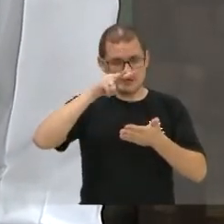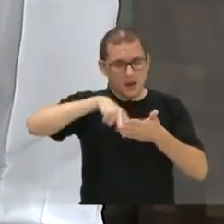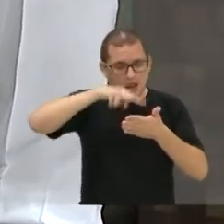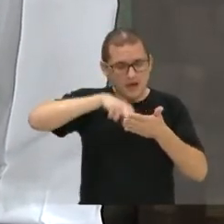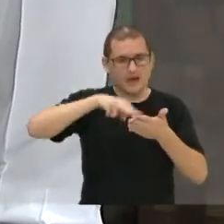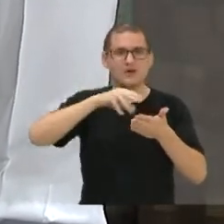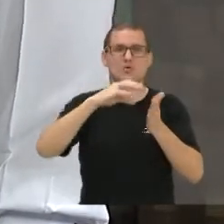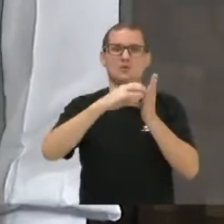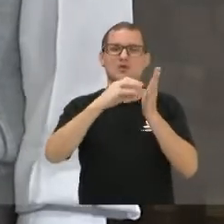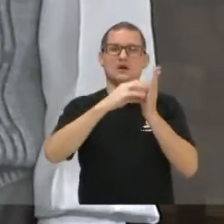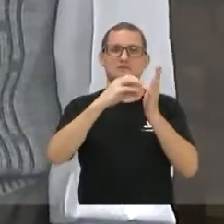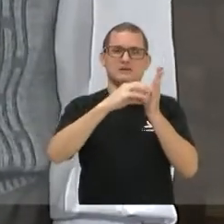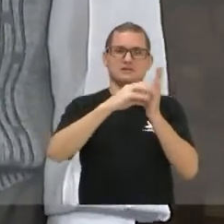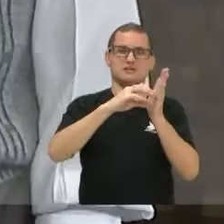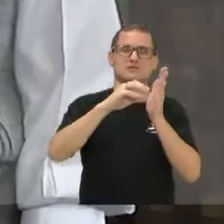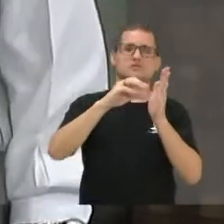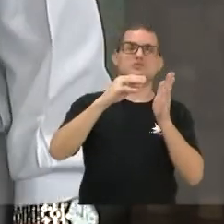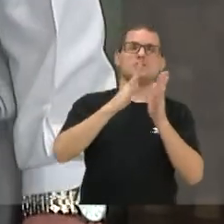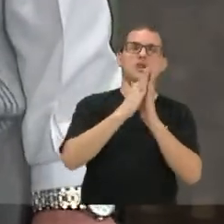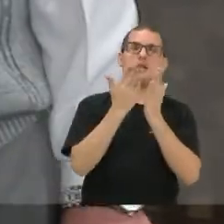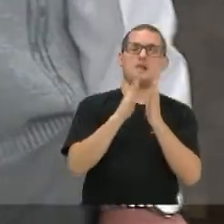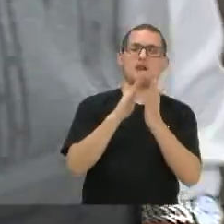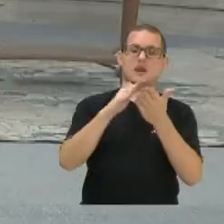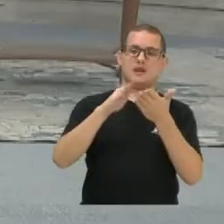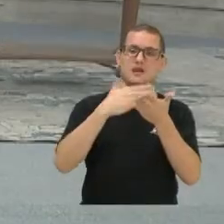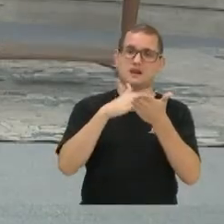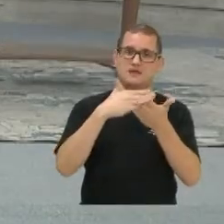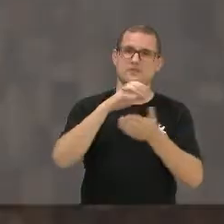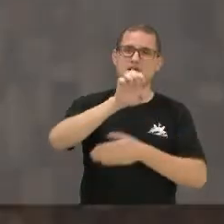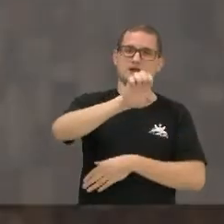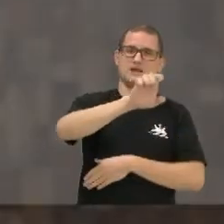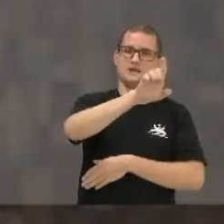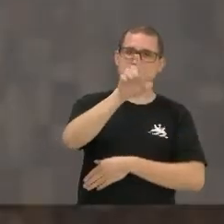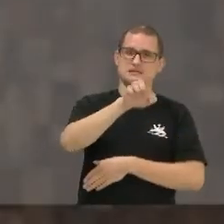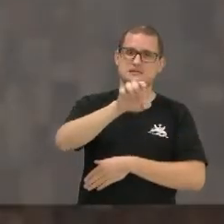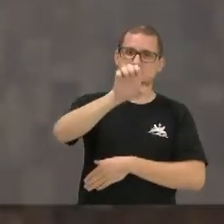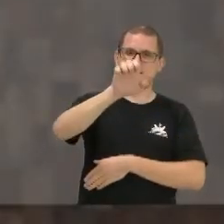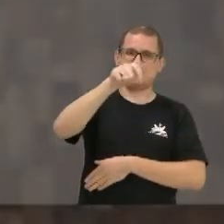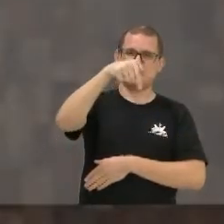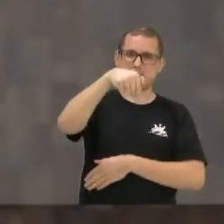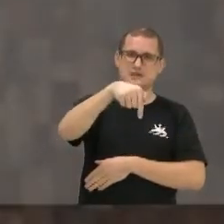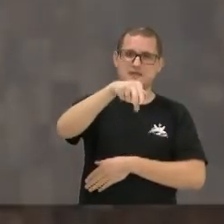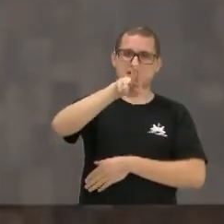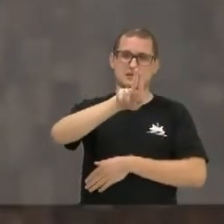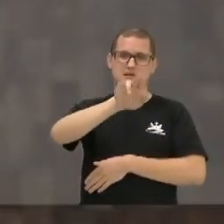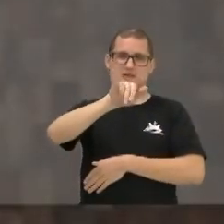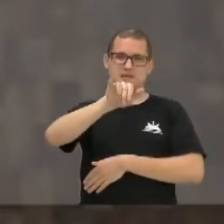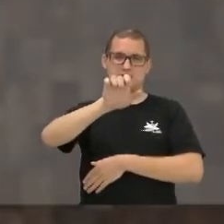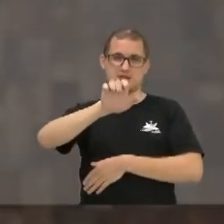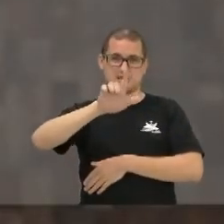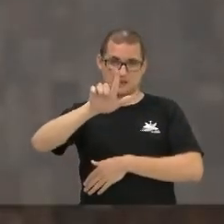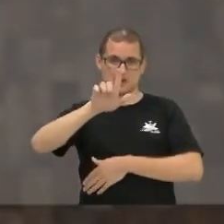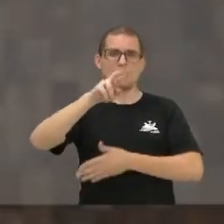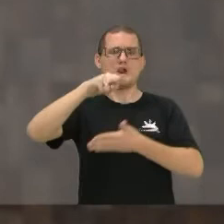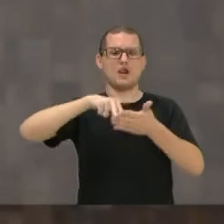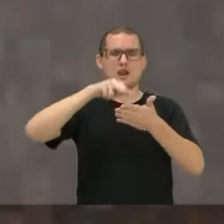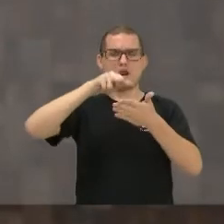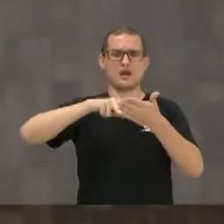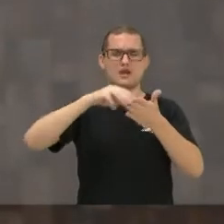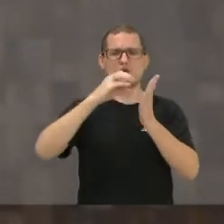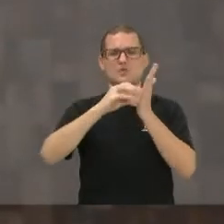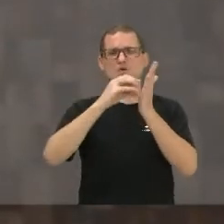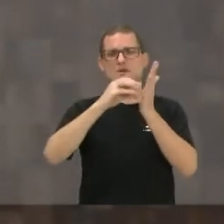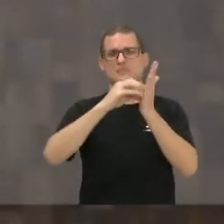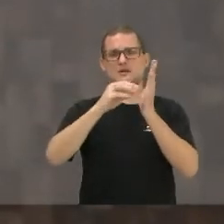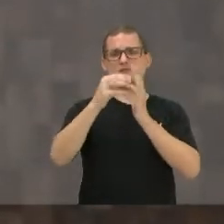37 diga por favor confie nessa vai olha o importante que você querido o telespectador leia todo o